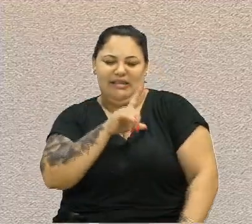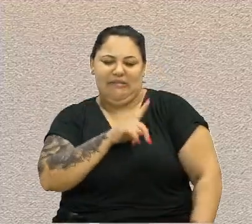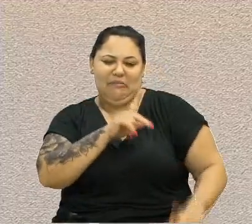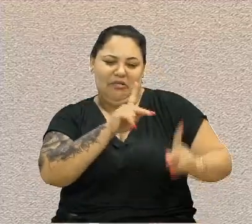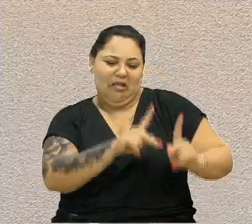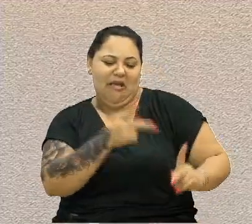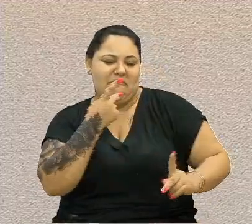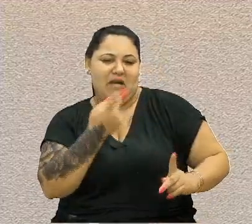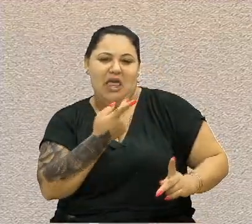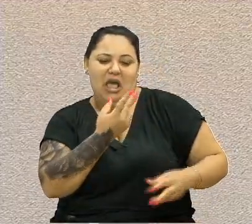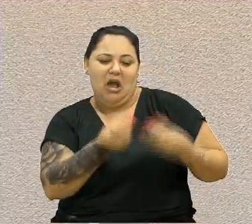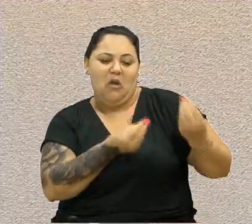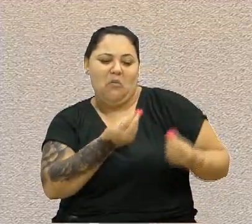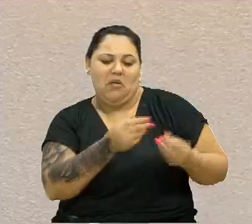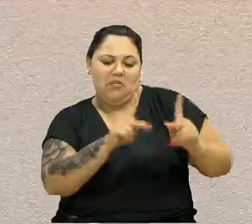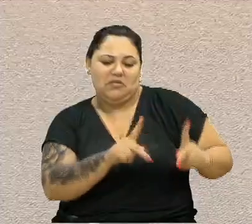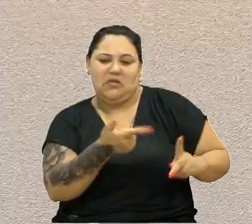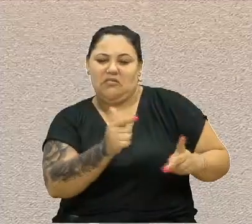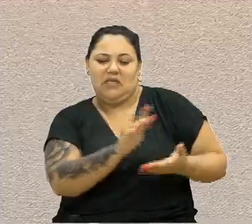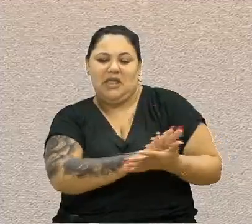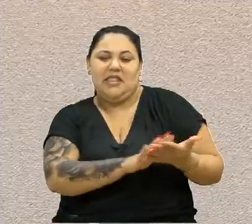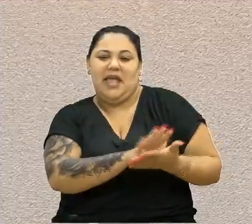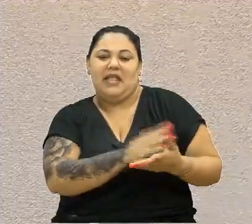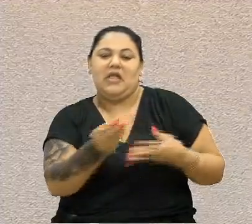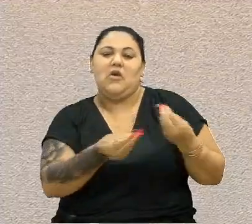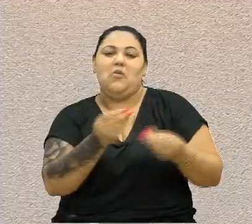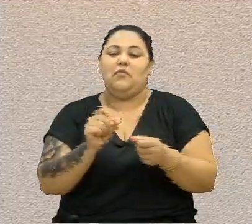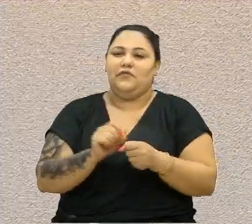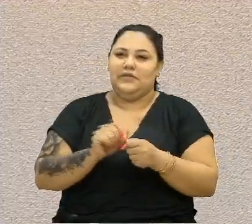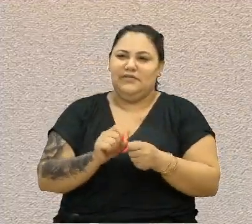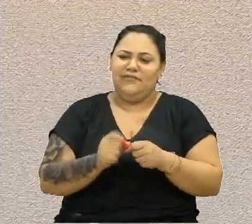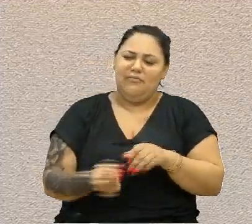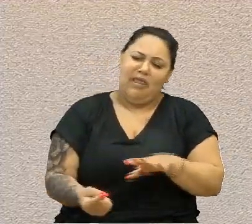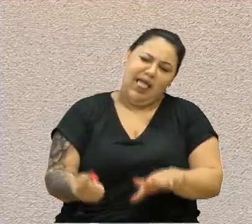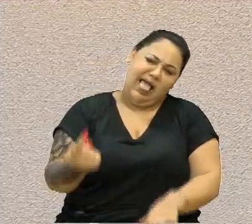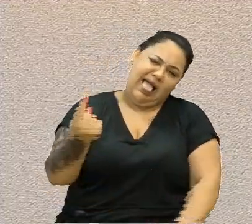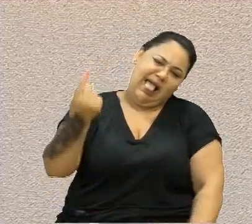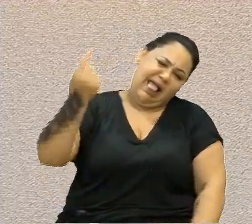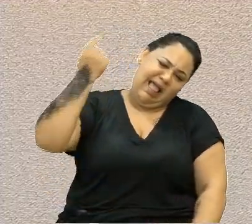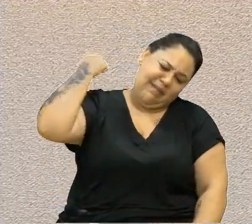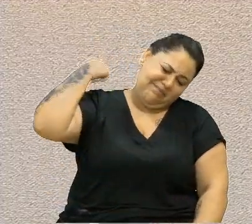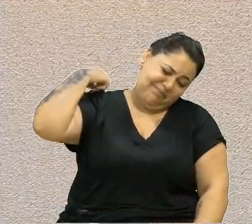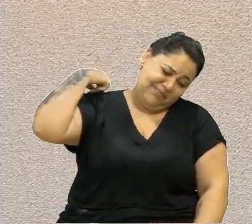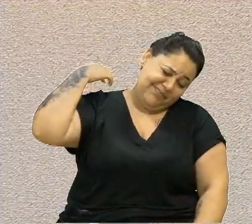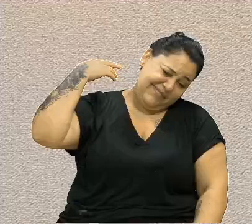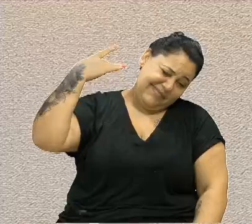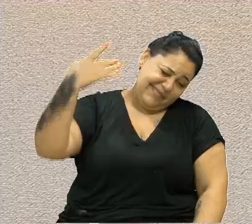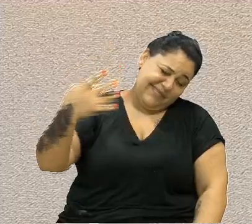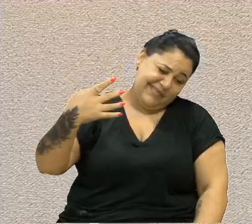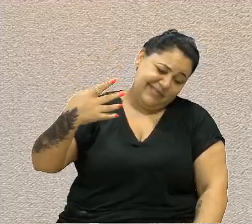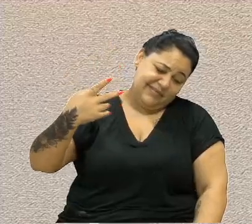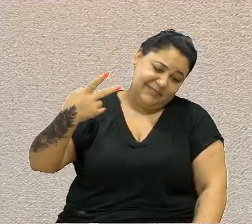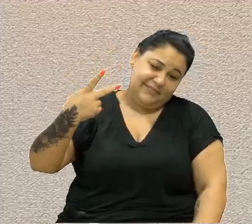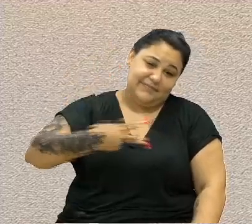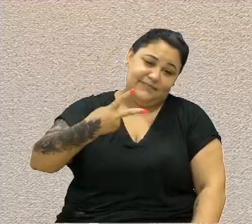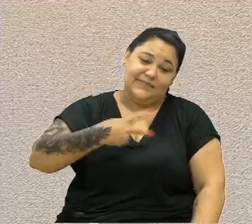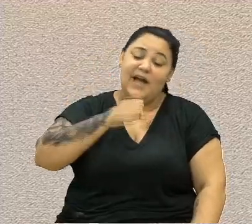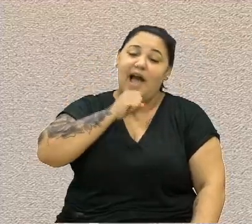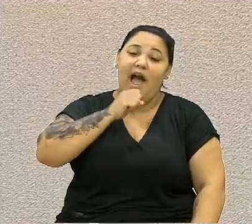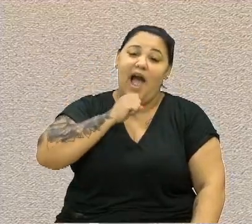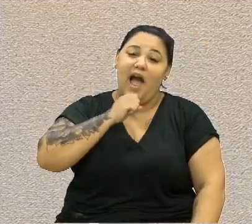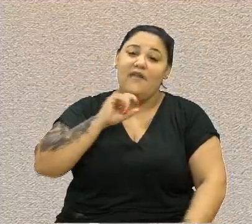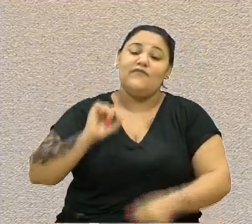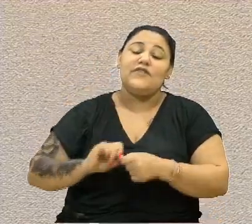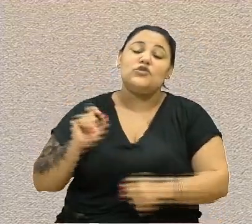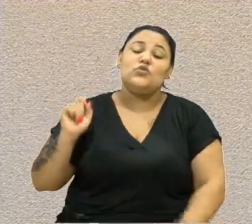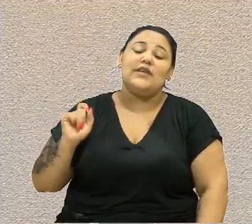o cara não tem nada? Como é que ele vai fazer? Vamos voltar no histórico para trás. O bisavô dele fez o quê?